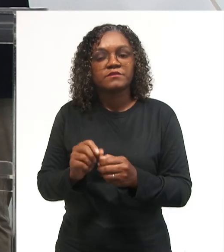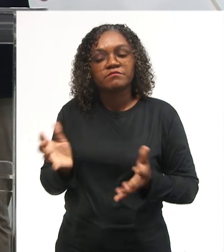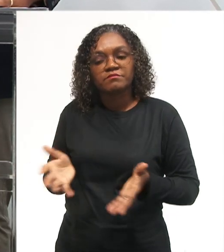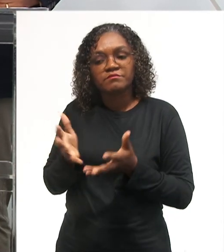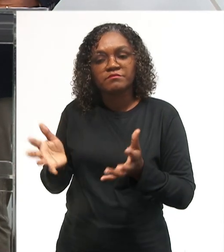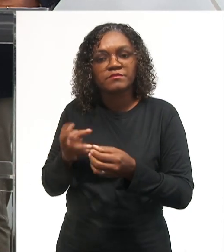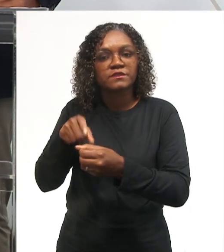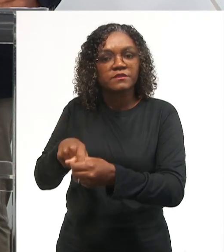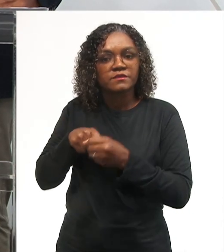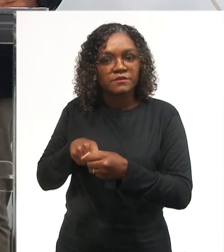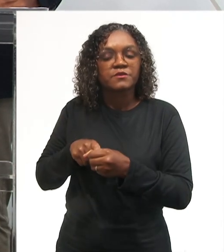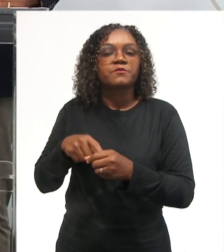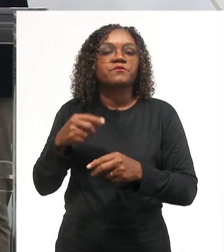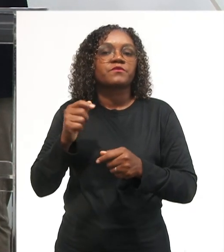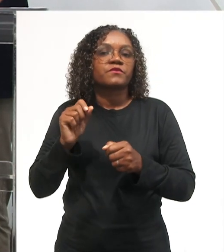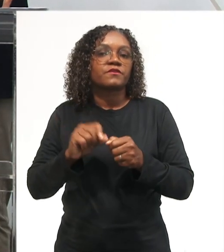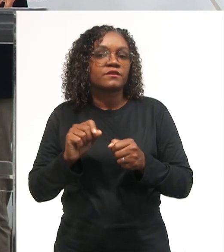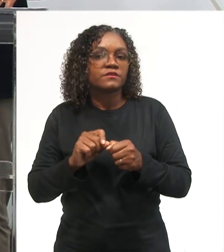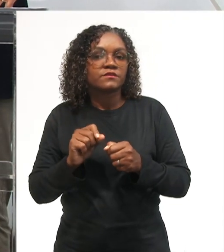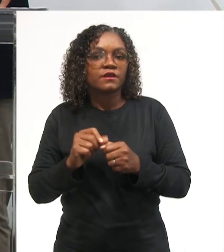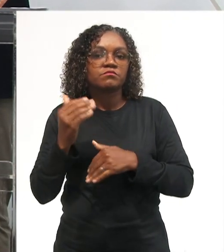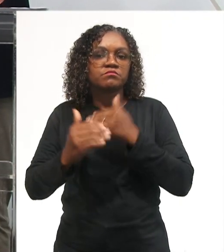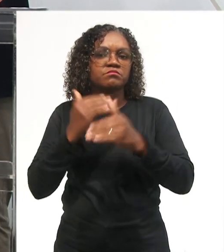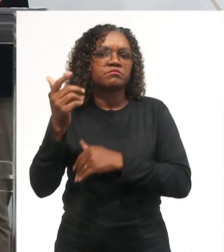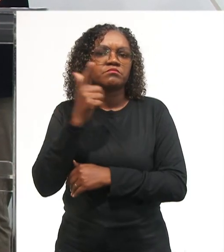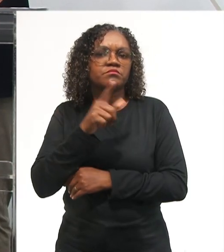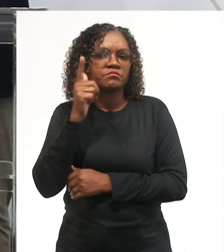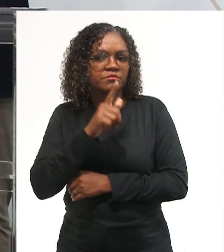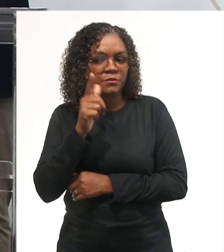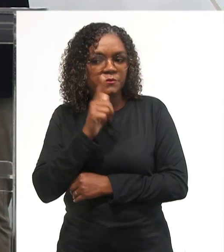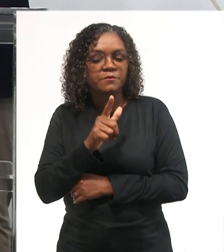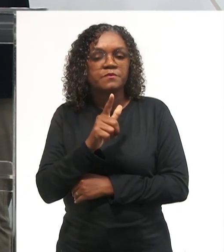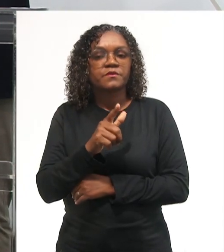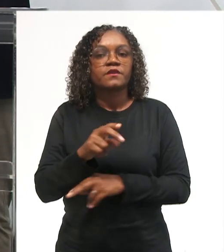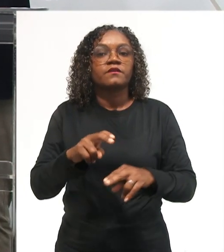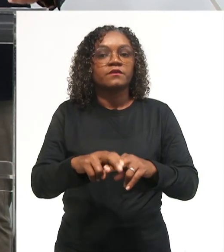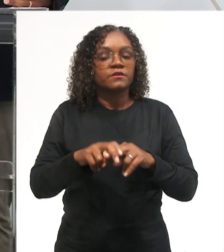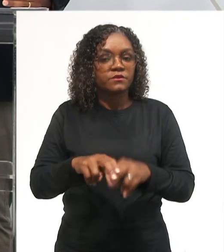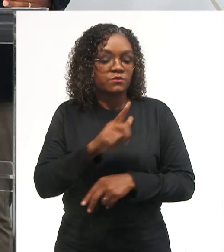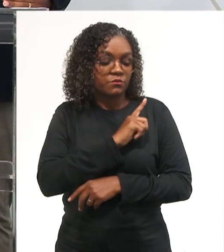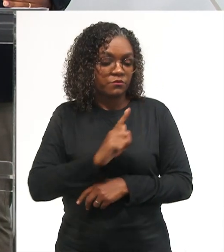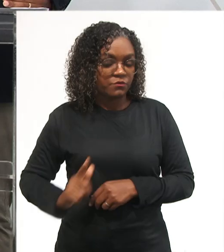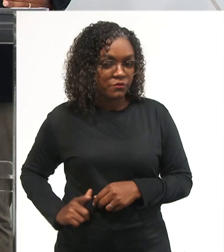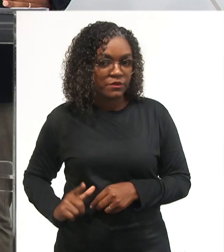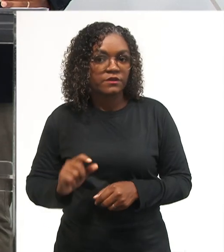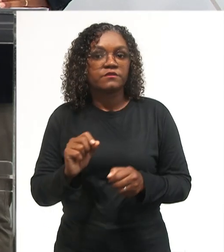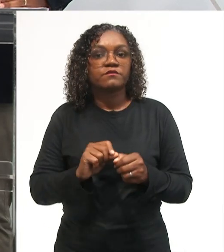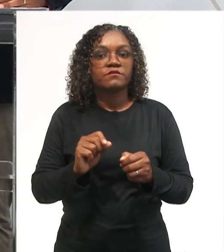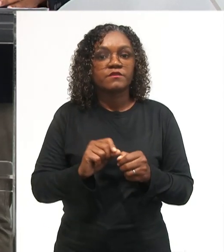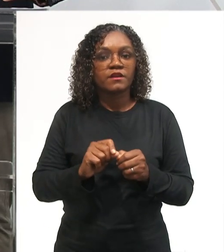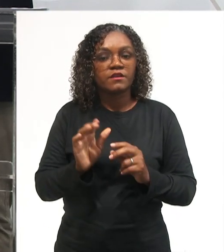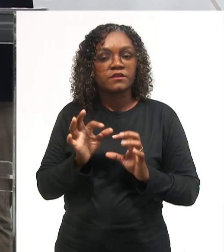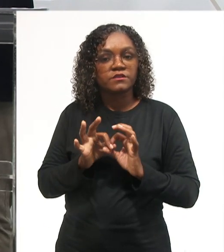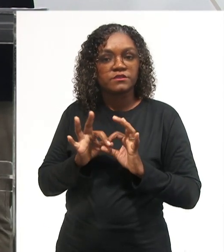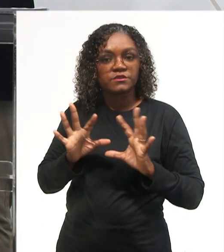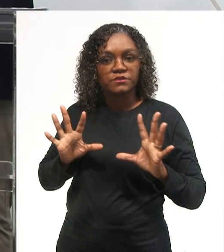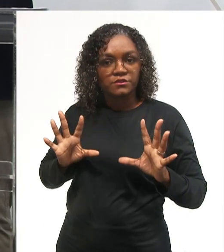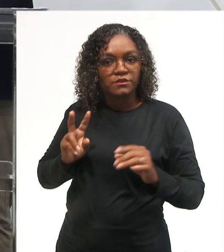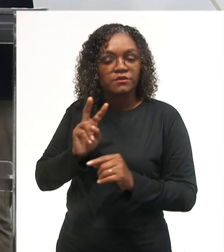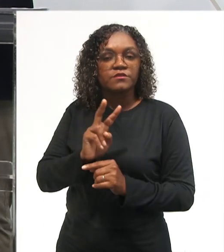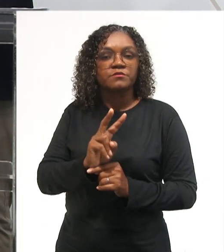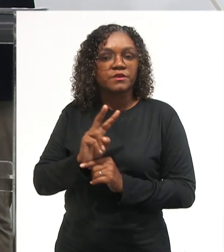começar alcançando seus retornos, enquanto o Estado, né, coloca créditos à disposição para